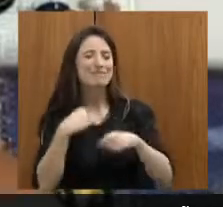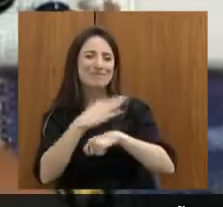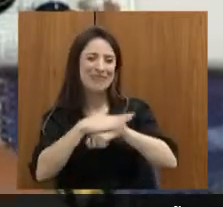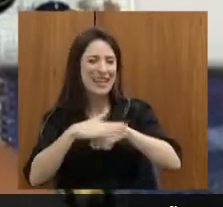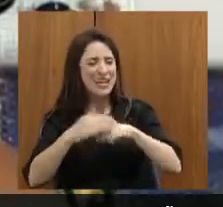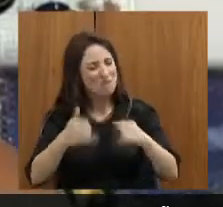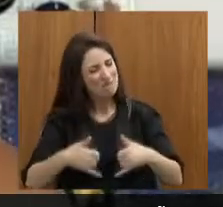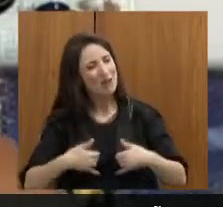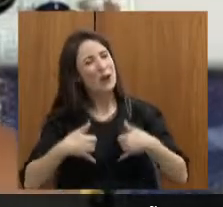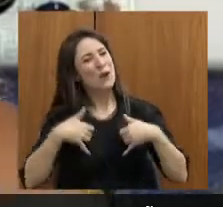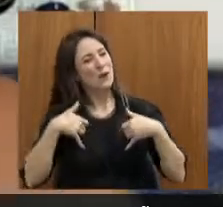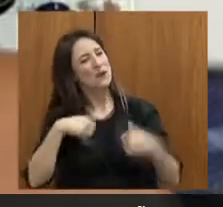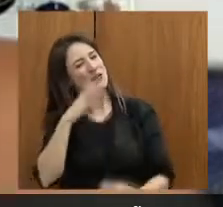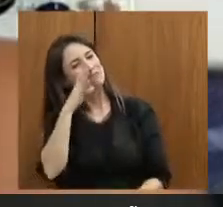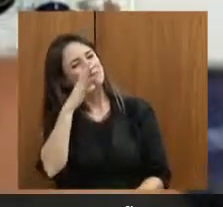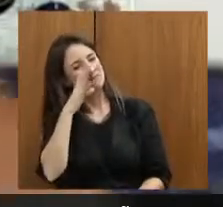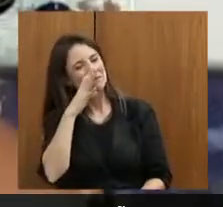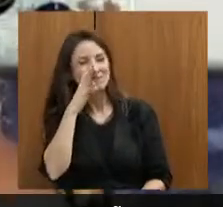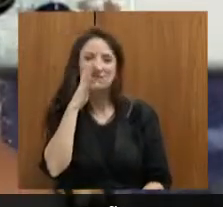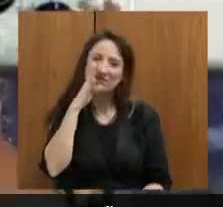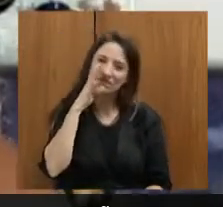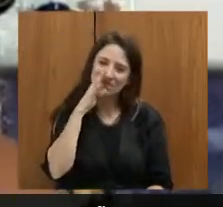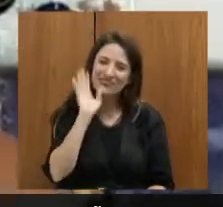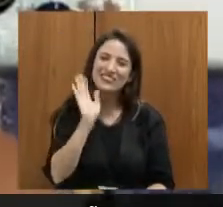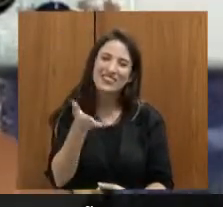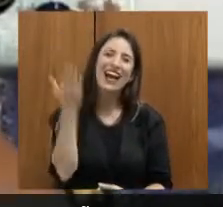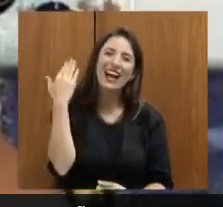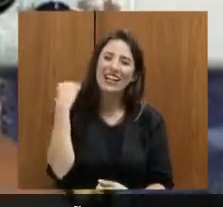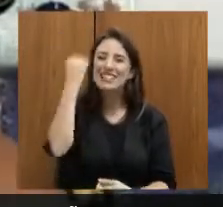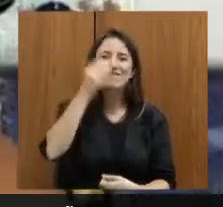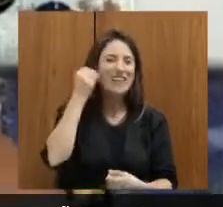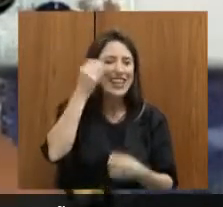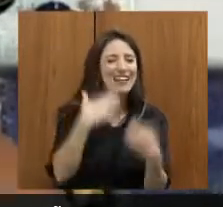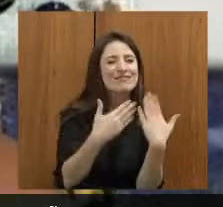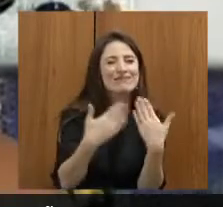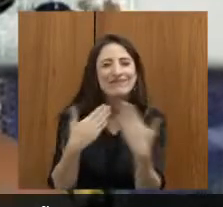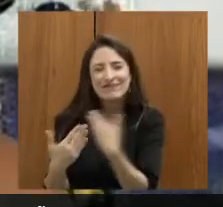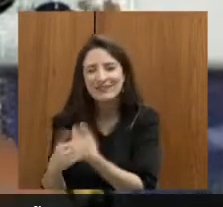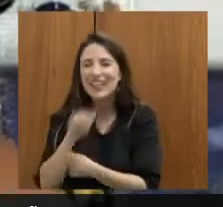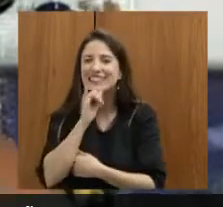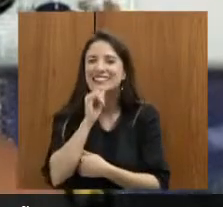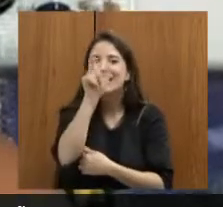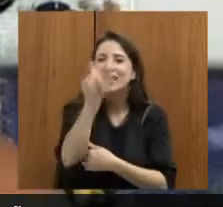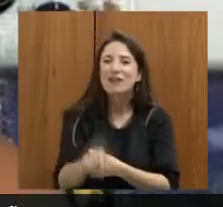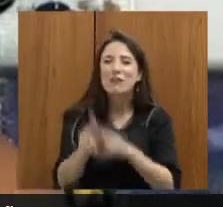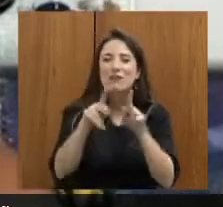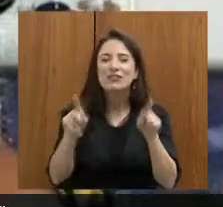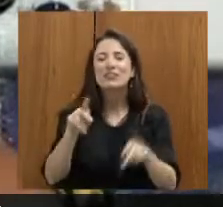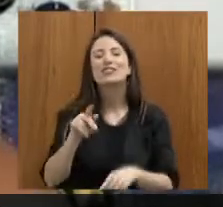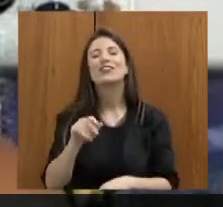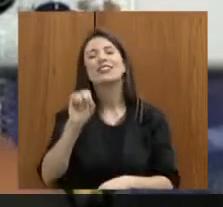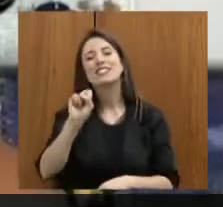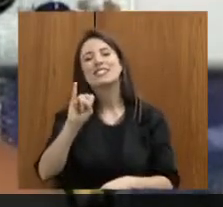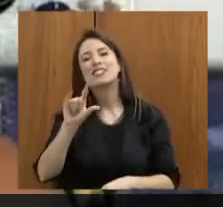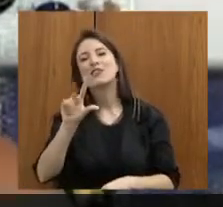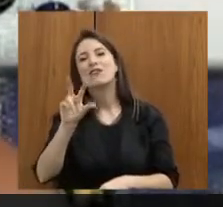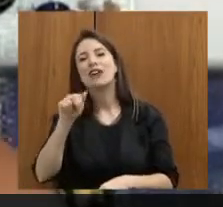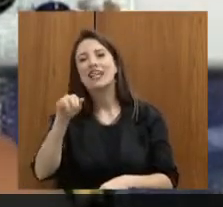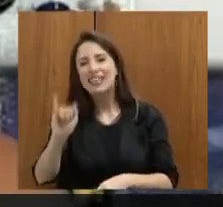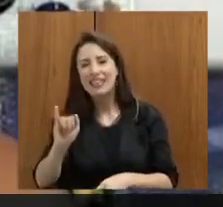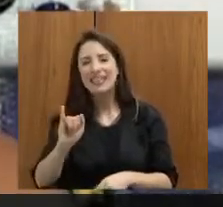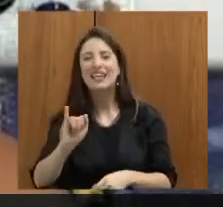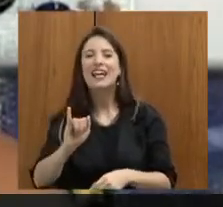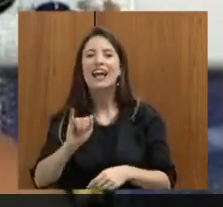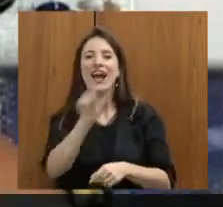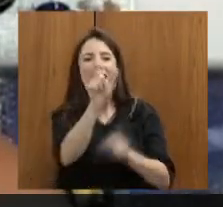que eu tenho muito orgulho de já ter compartilhado algumas reflexões uma professora Ivani uma conta que usam deve uma quarta